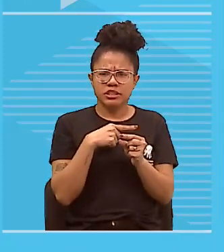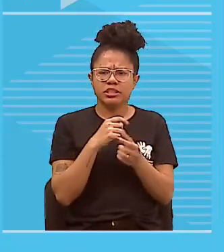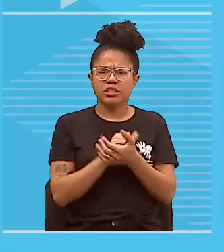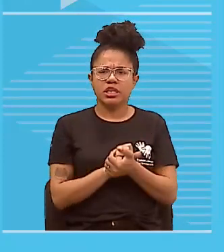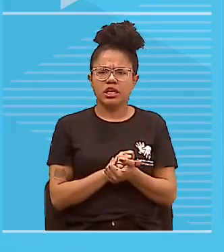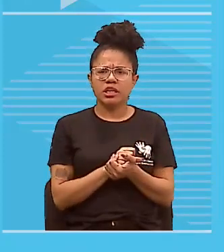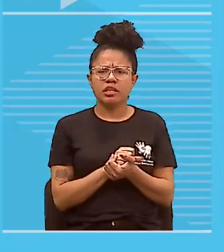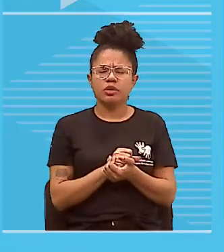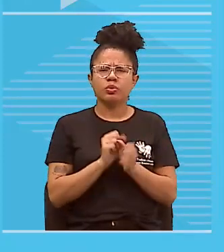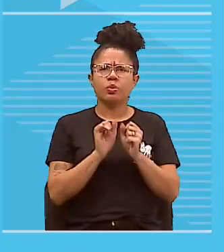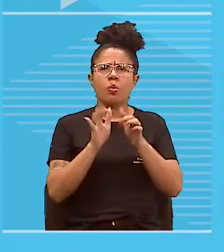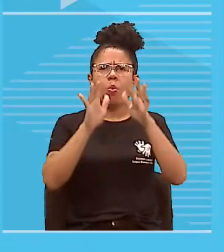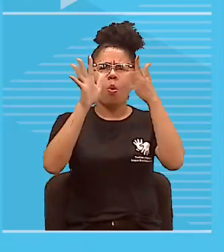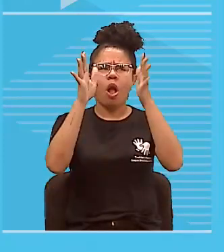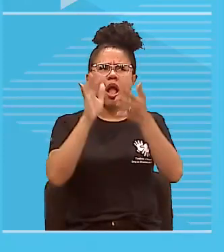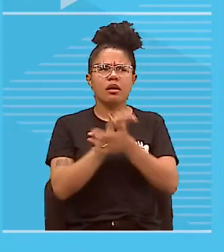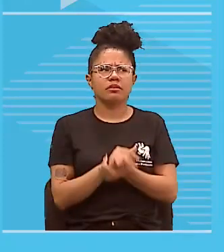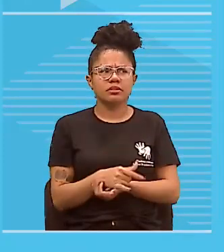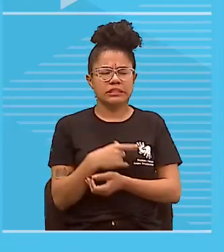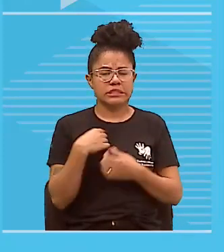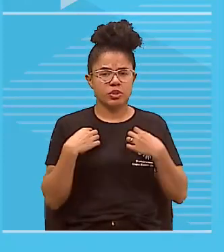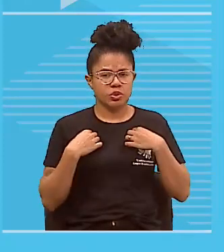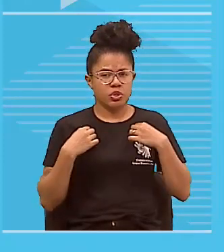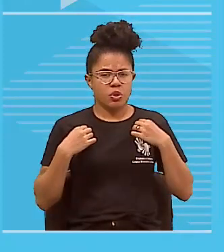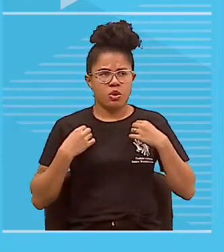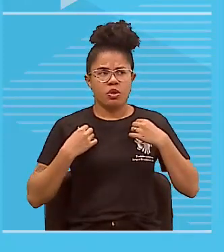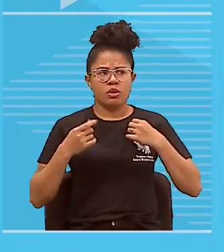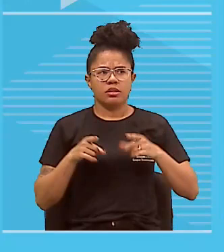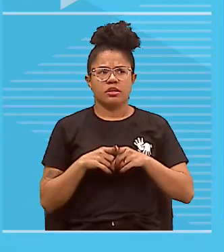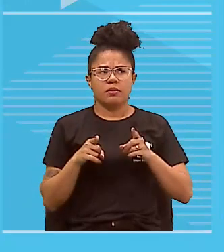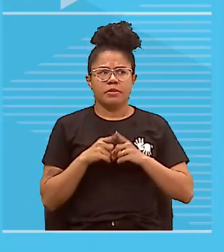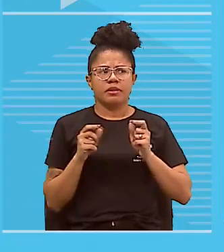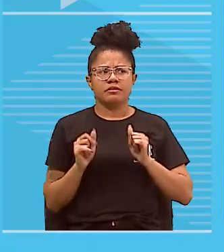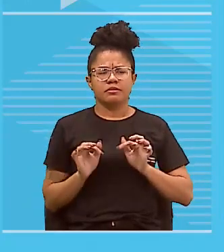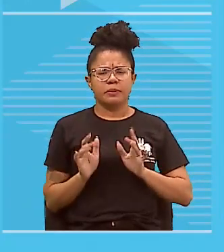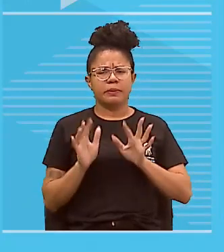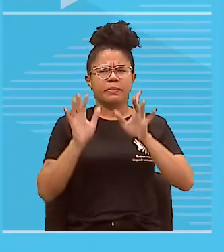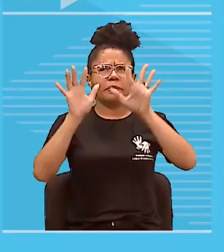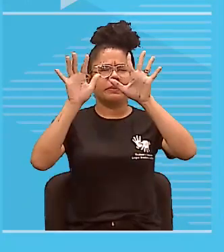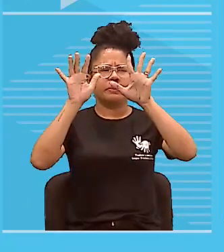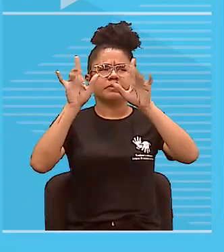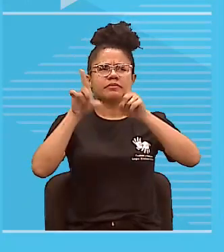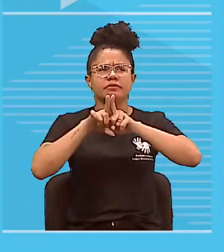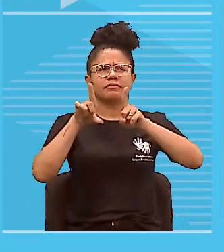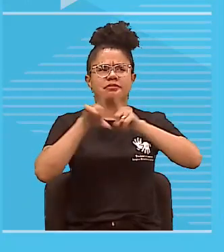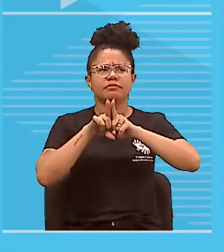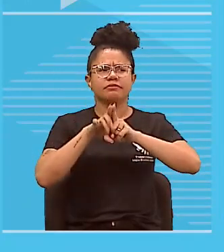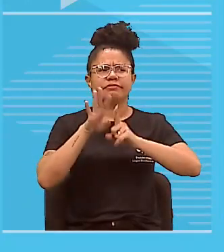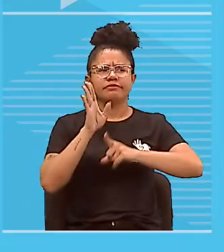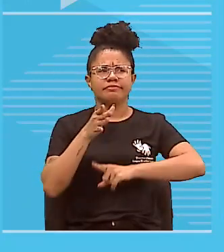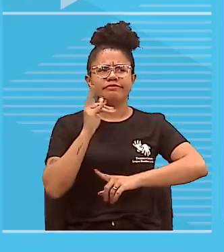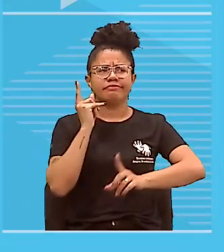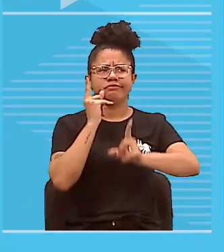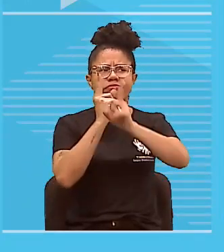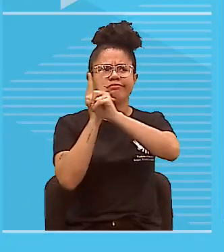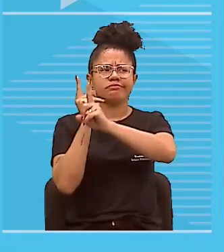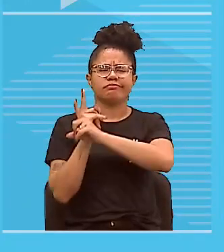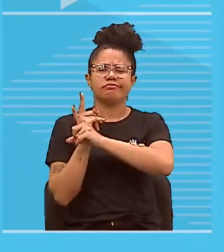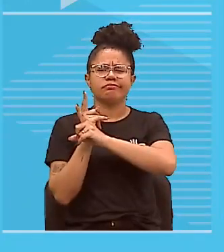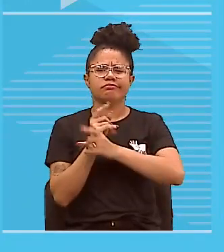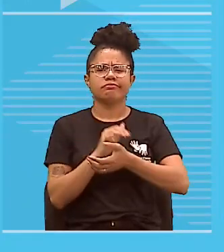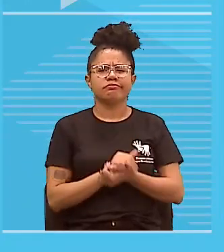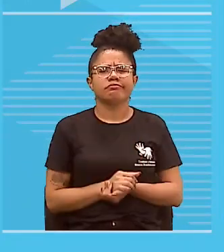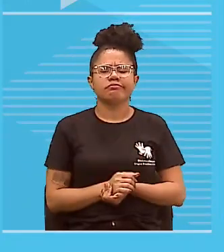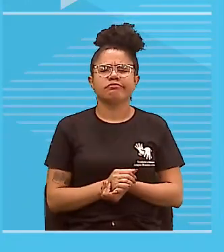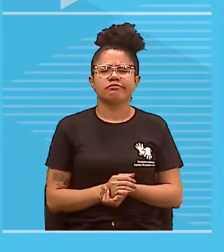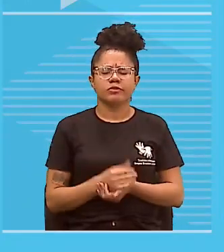os tecidos das nossas roupas, às vezes, liberam esse material e eles já se encontram impregnados